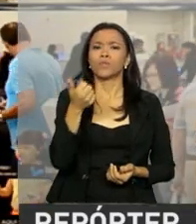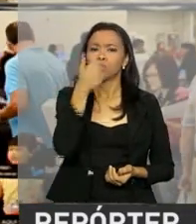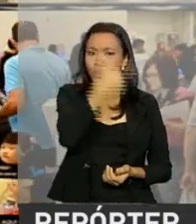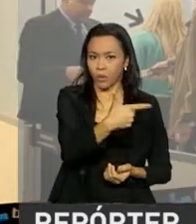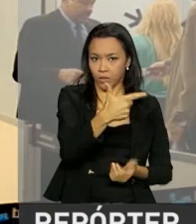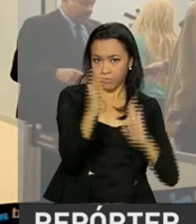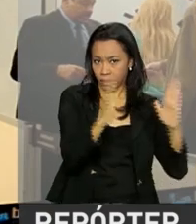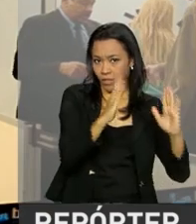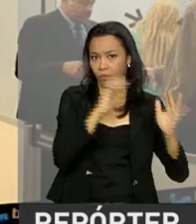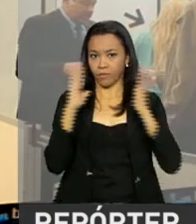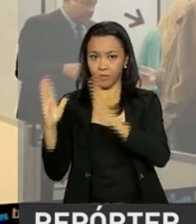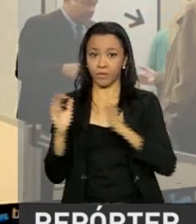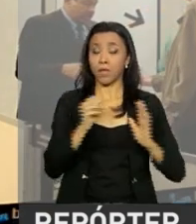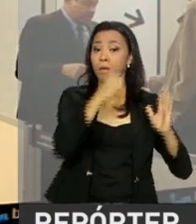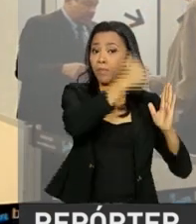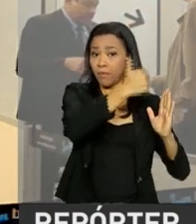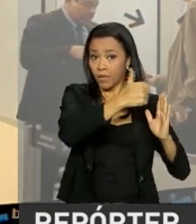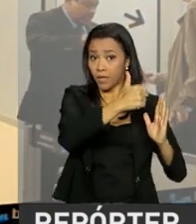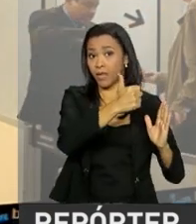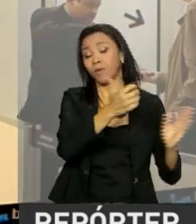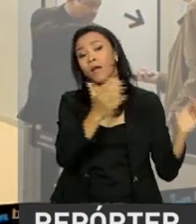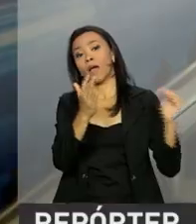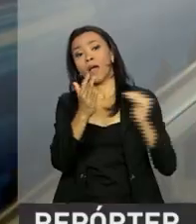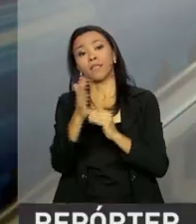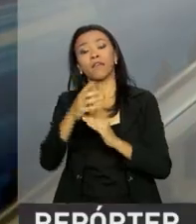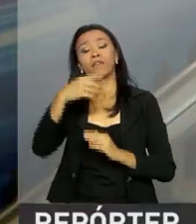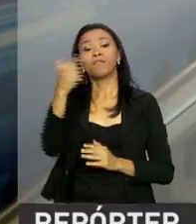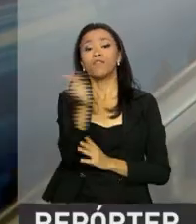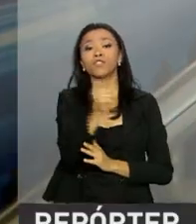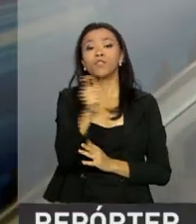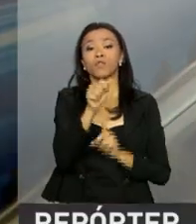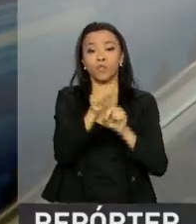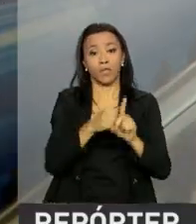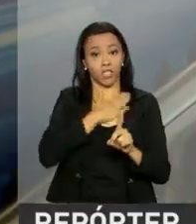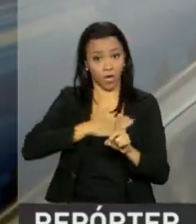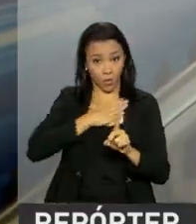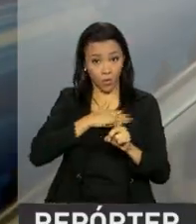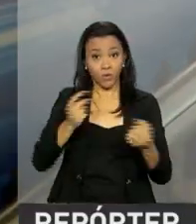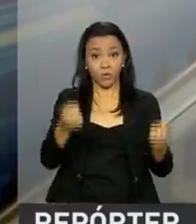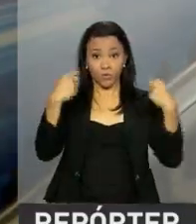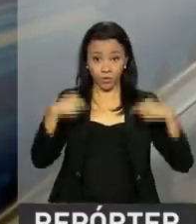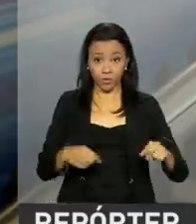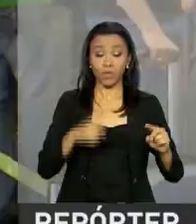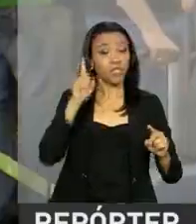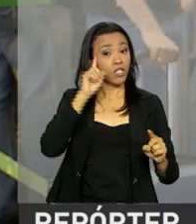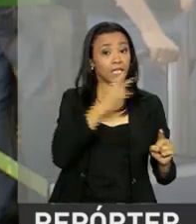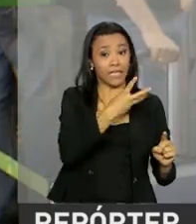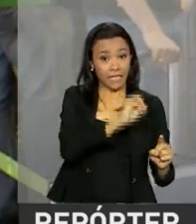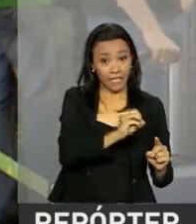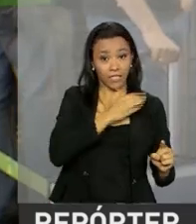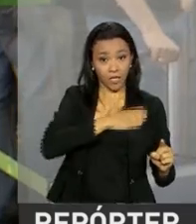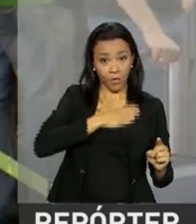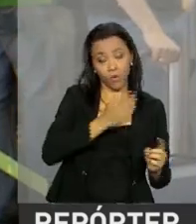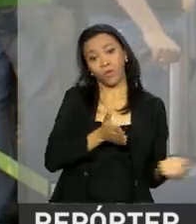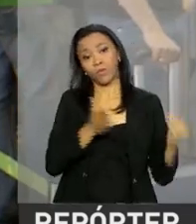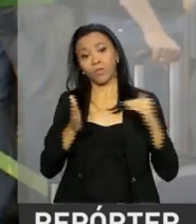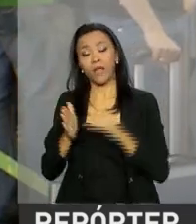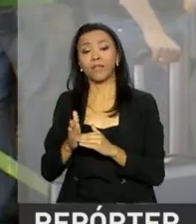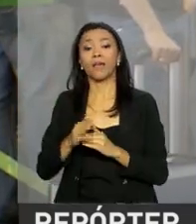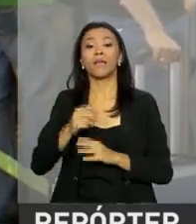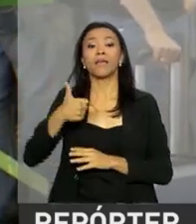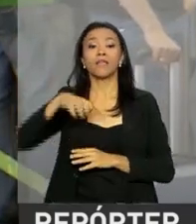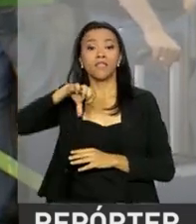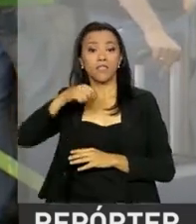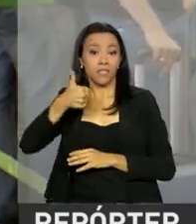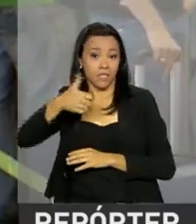distintos entre o dia 1eo e o dia 22 de agosto para os jogos olímpicos e entre os dias 30 de agosto e 19 de